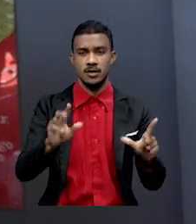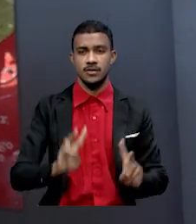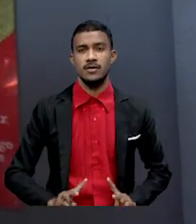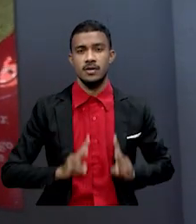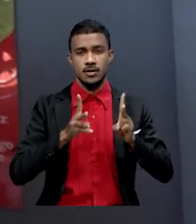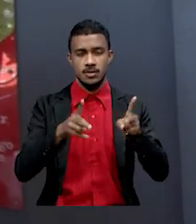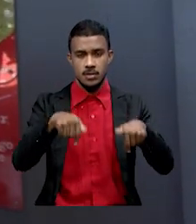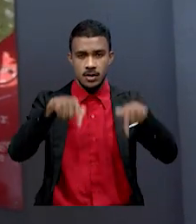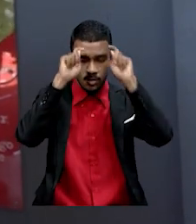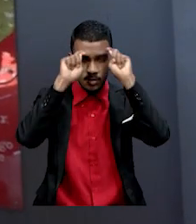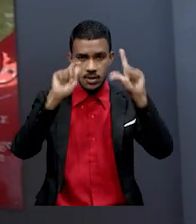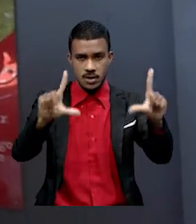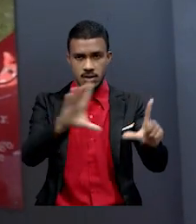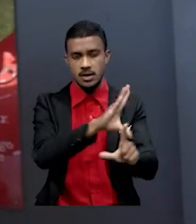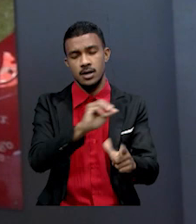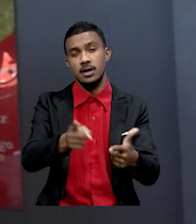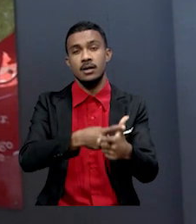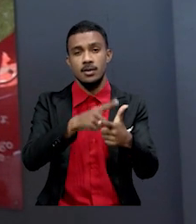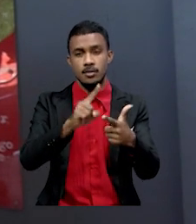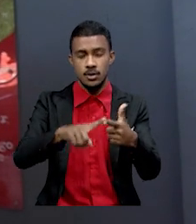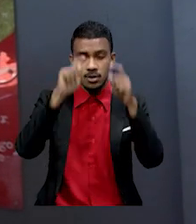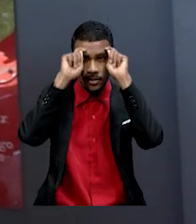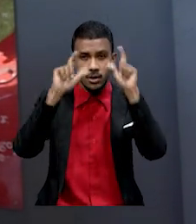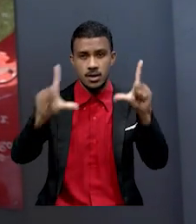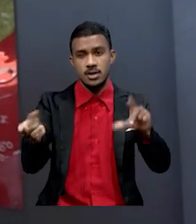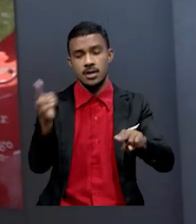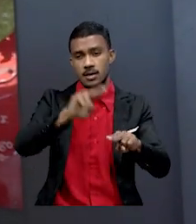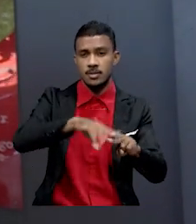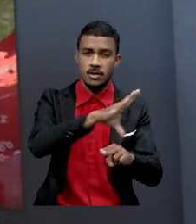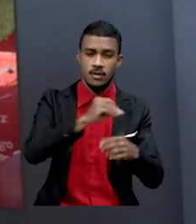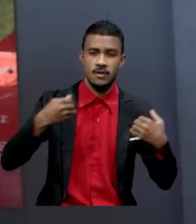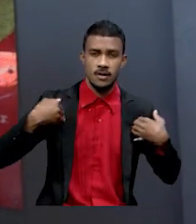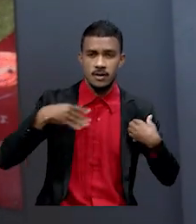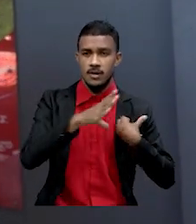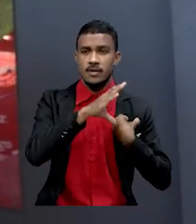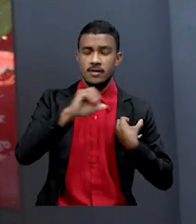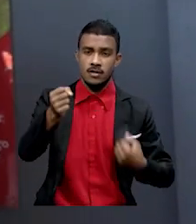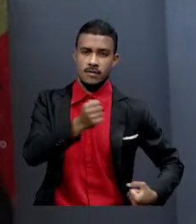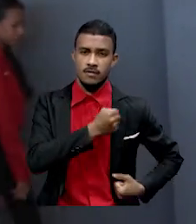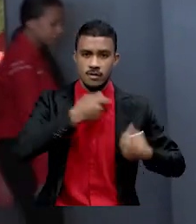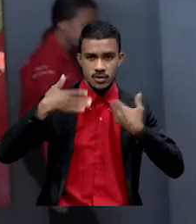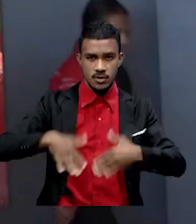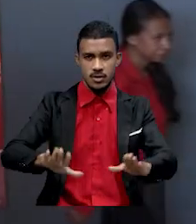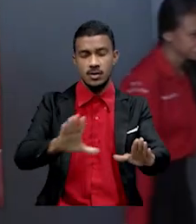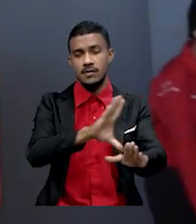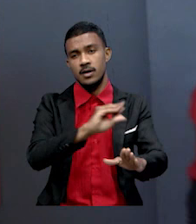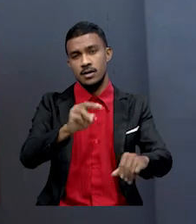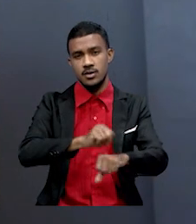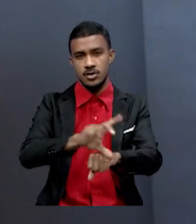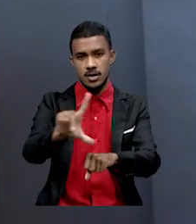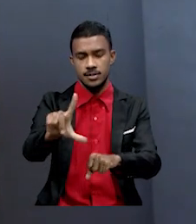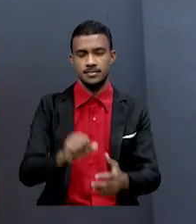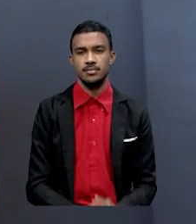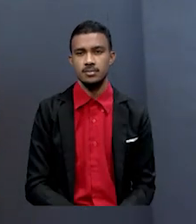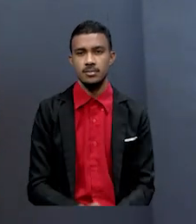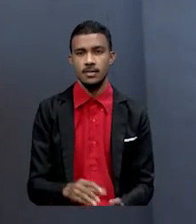de Timor-Leste. Depois, Timor-Leste também tem uma componente naval e criou agora a Autoridade Marítima Nacional. E